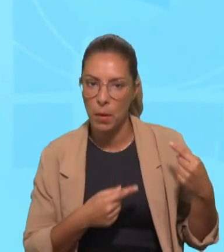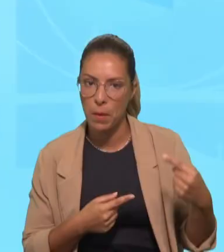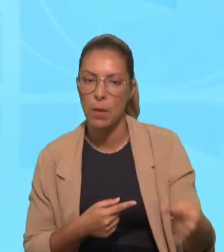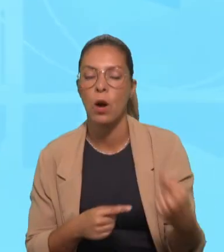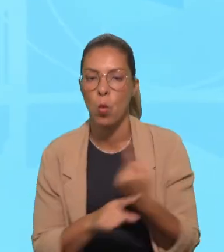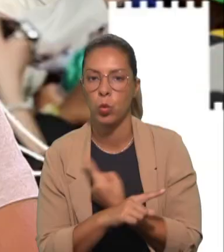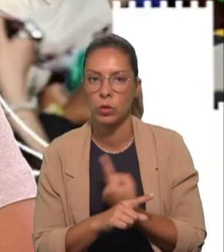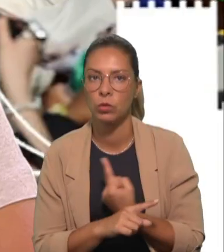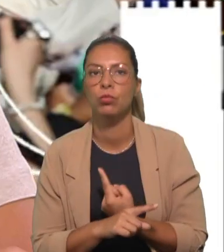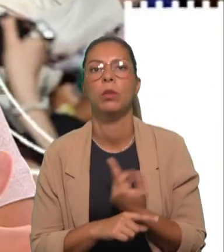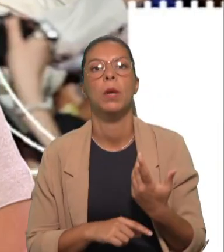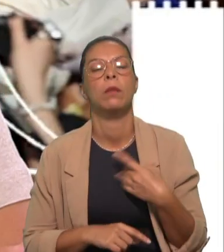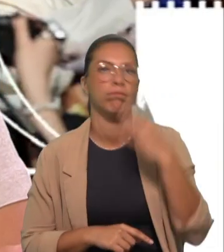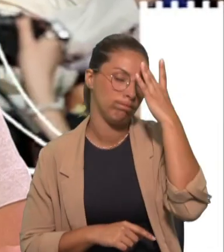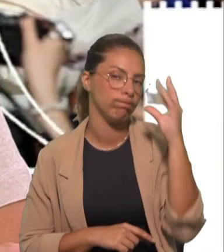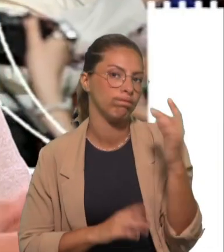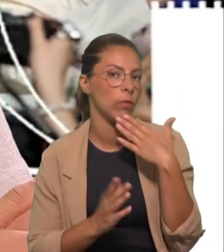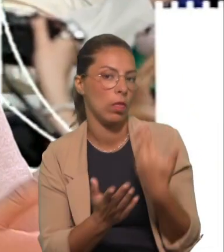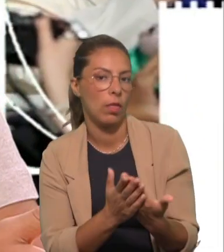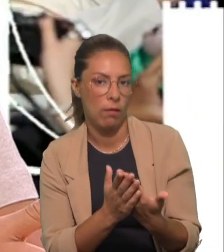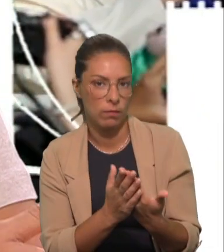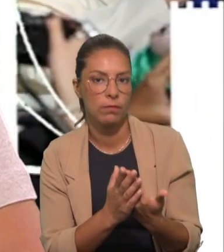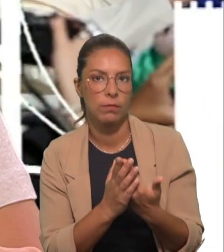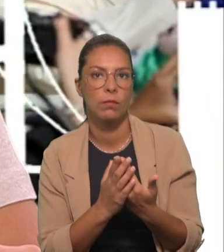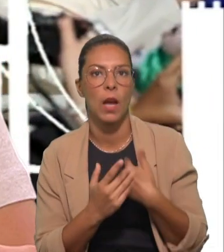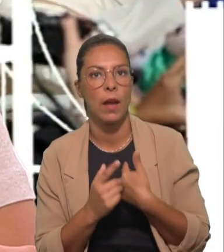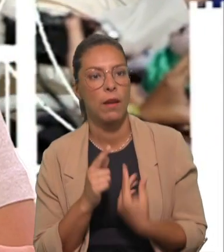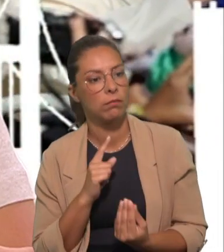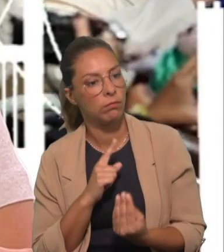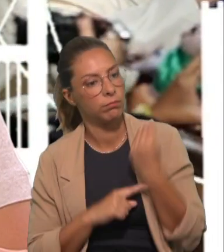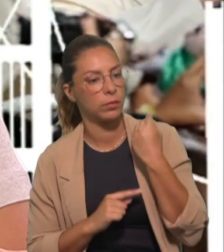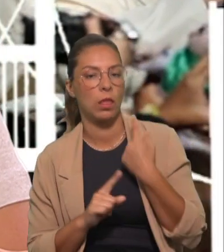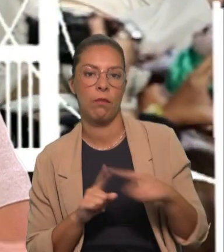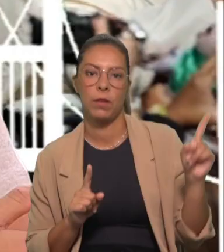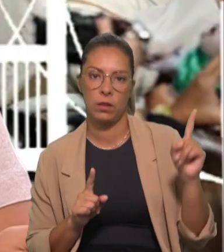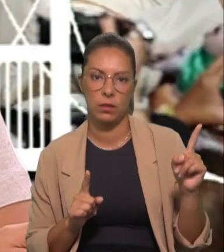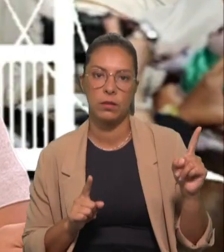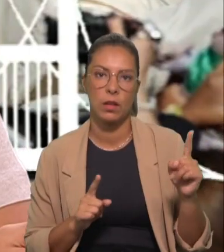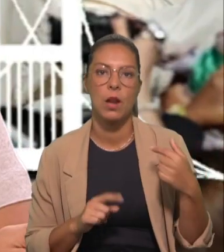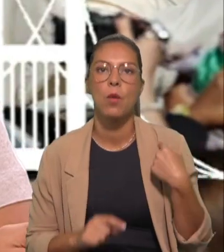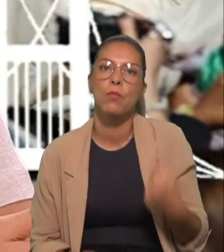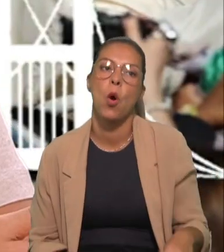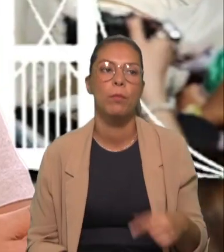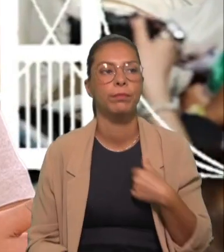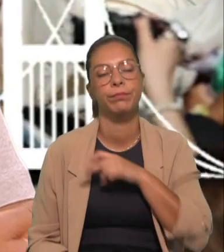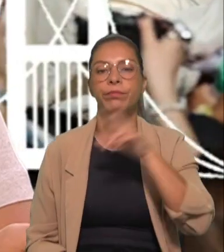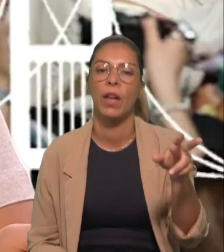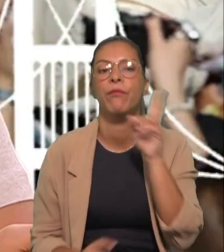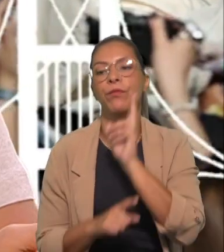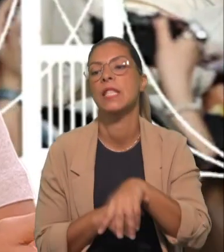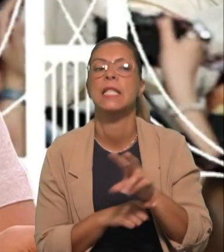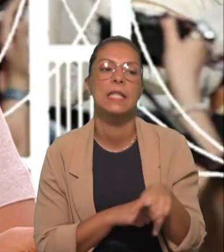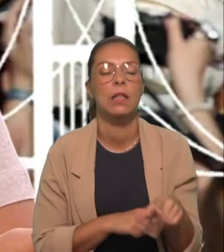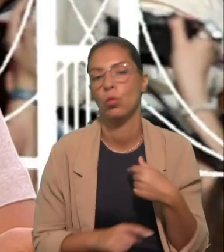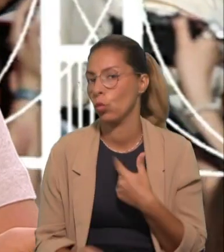e é sempre esse o nosso objetivo, é deixar fazer a diferença. Nós não vamos lá como simples visitantes, não vamos lá para visitar,